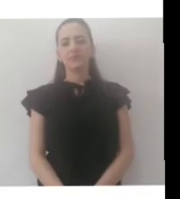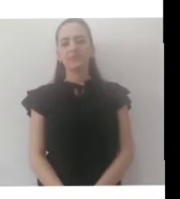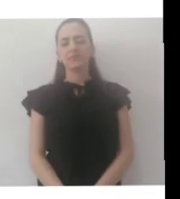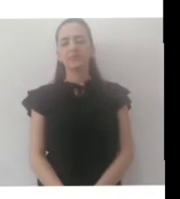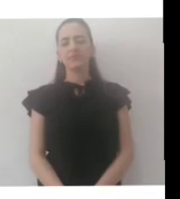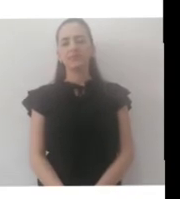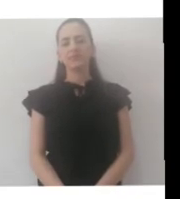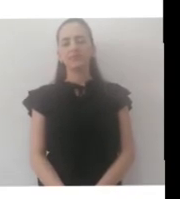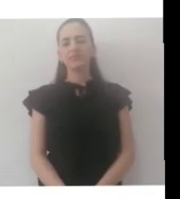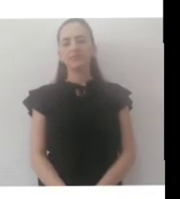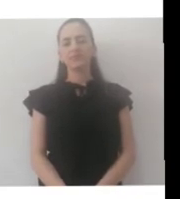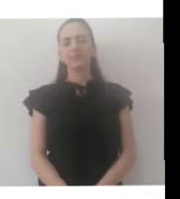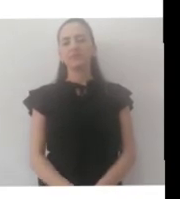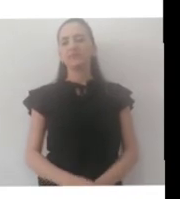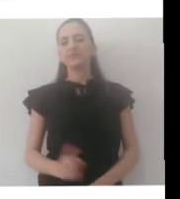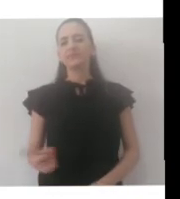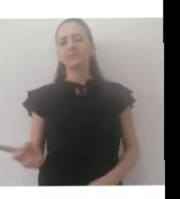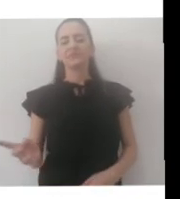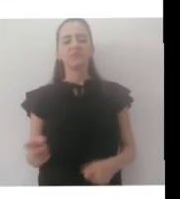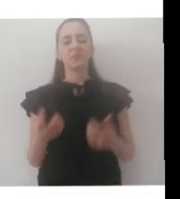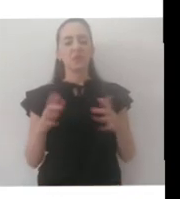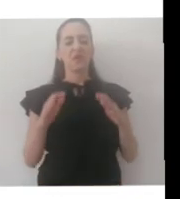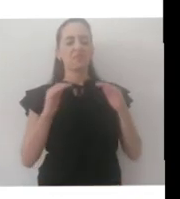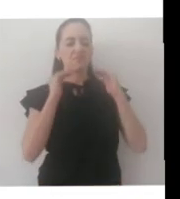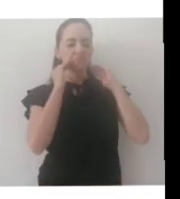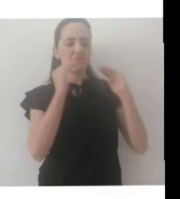não necessariamente quer dizer que a pessoa é autônoma,